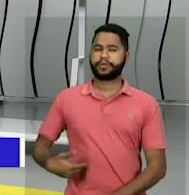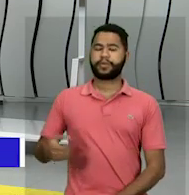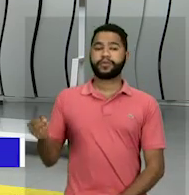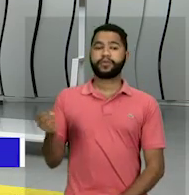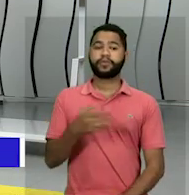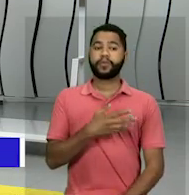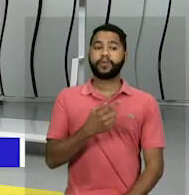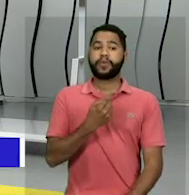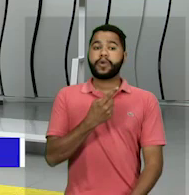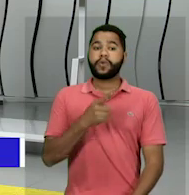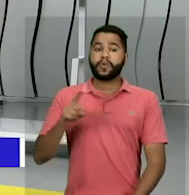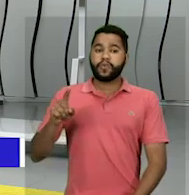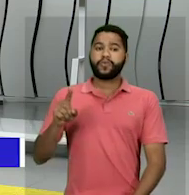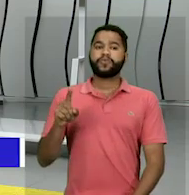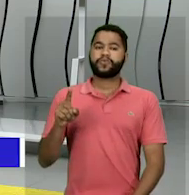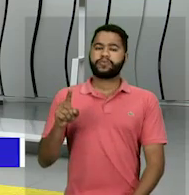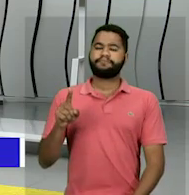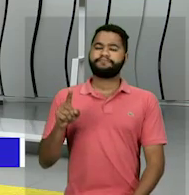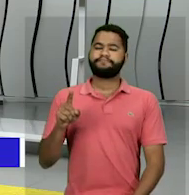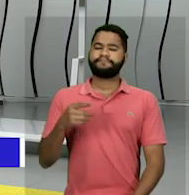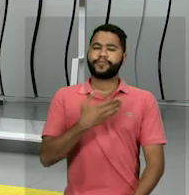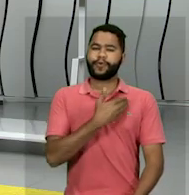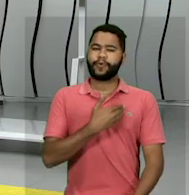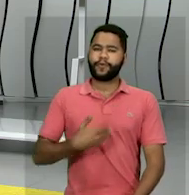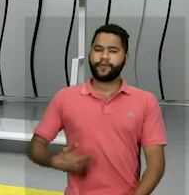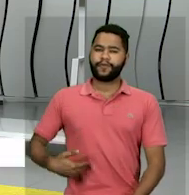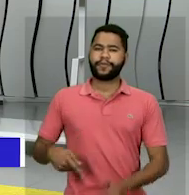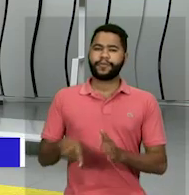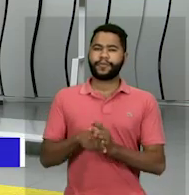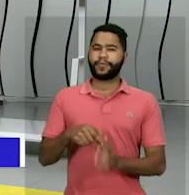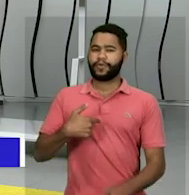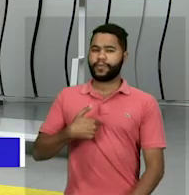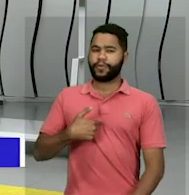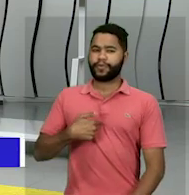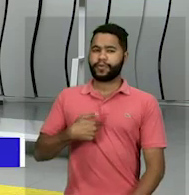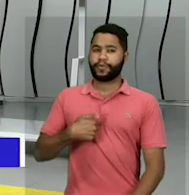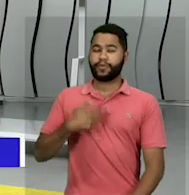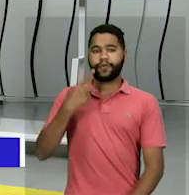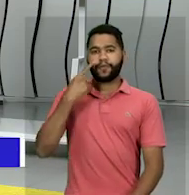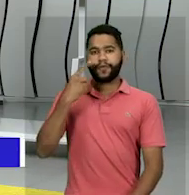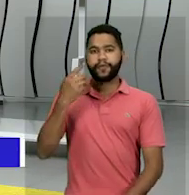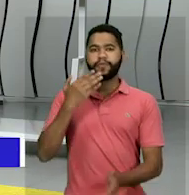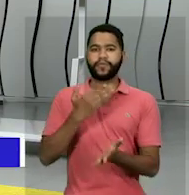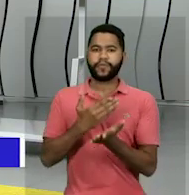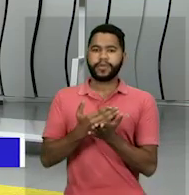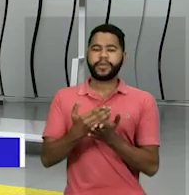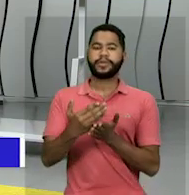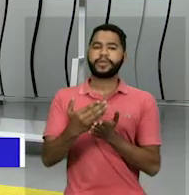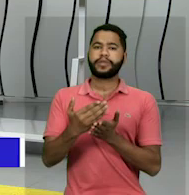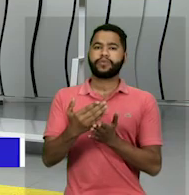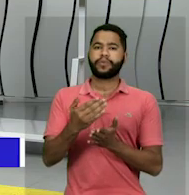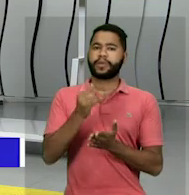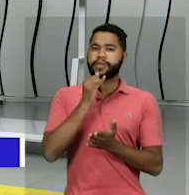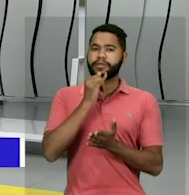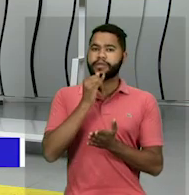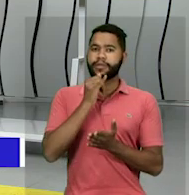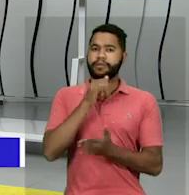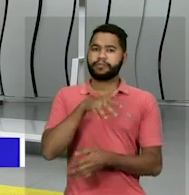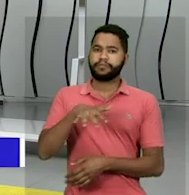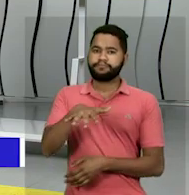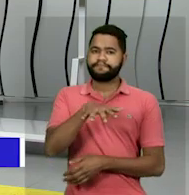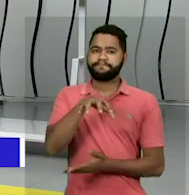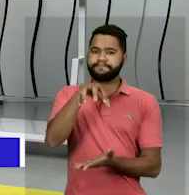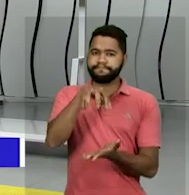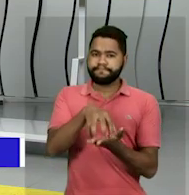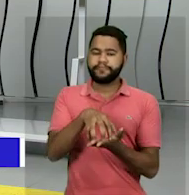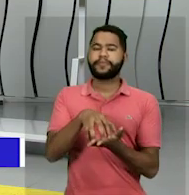última fase aí do governo de Getúlio Vargas. A gente viu que no início ele tendia a centralizar o poder,